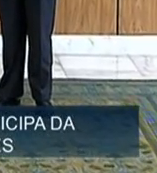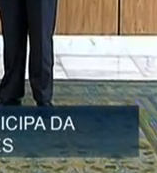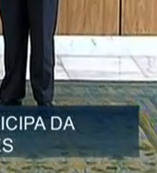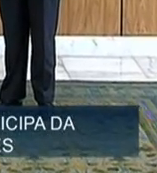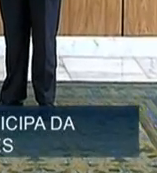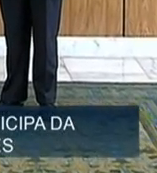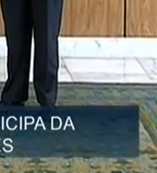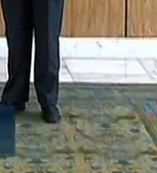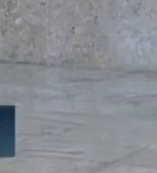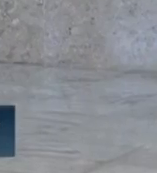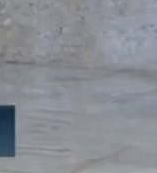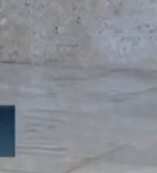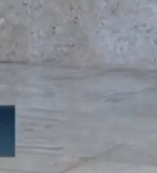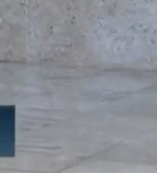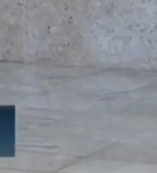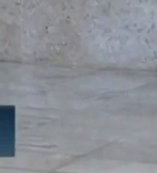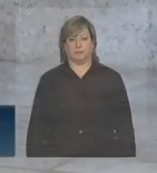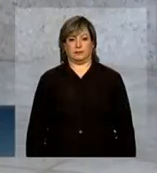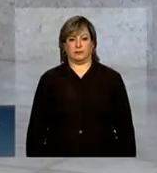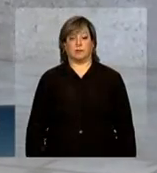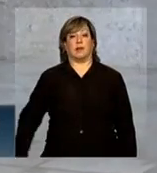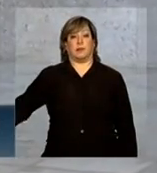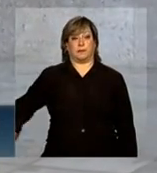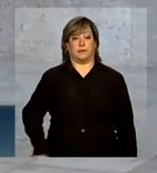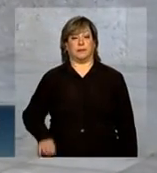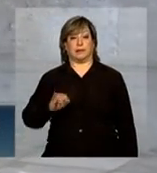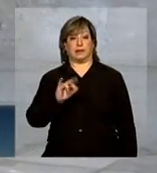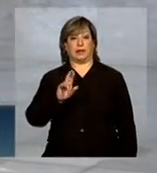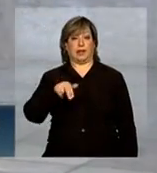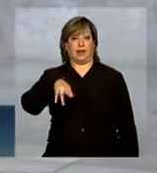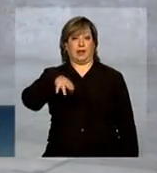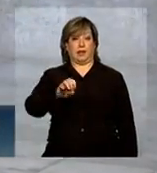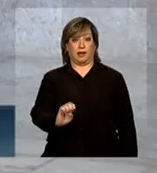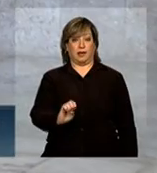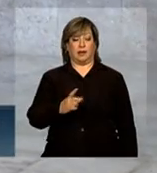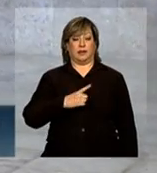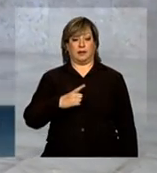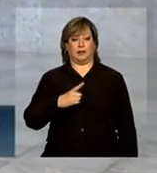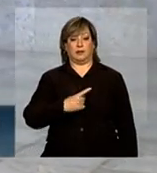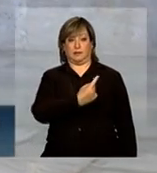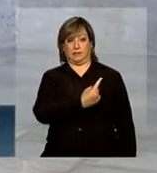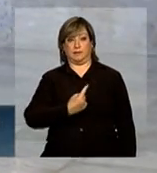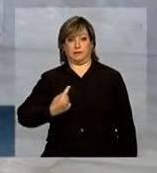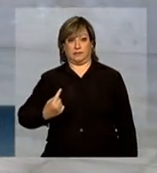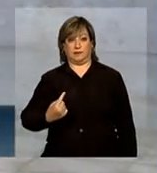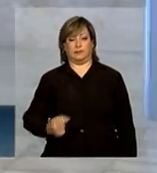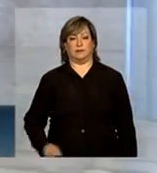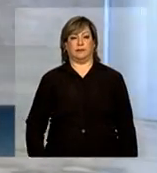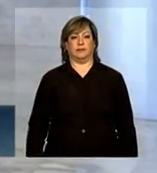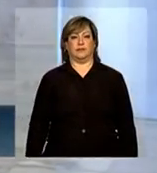O embaixador da República do Iraque, Adel Mustafa Kamil Al-Kurdi.